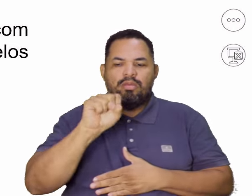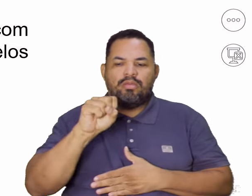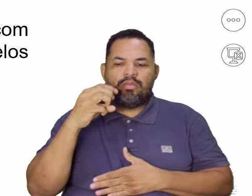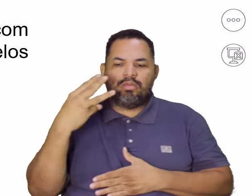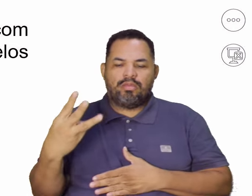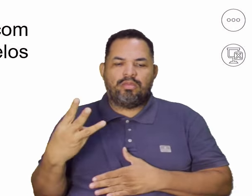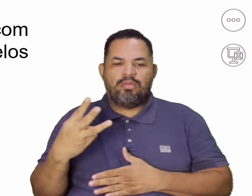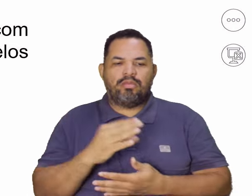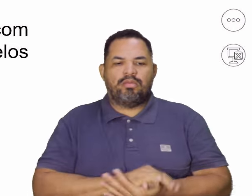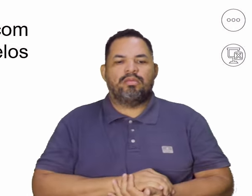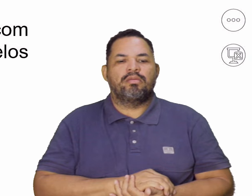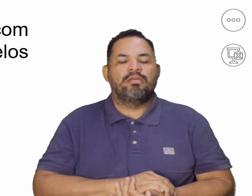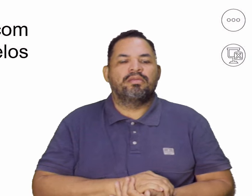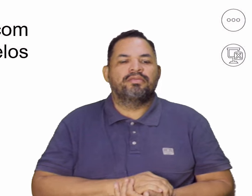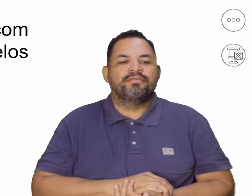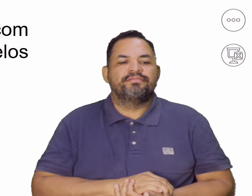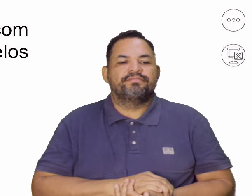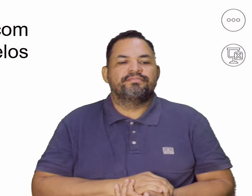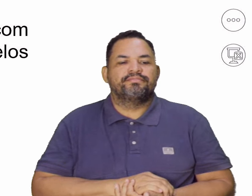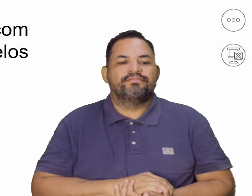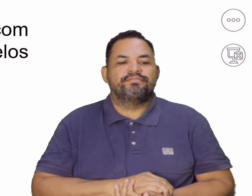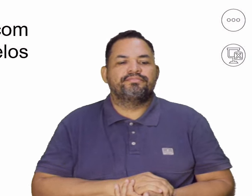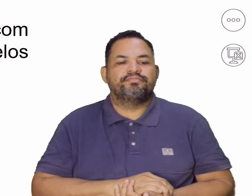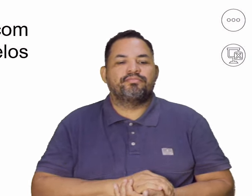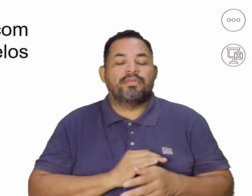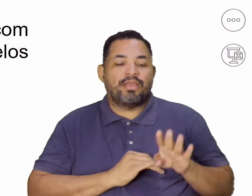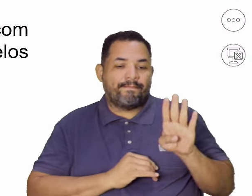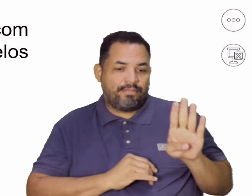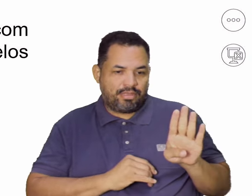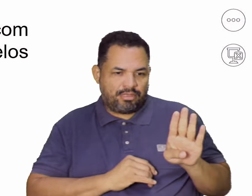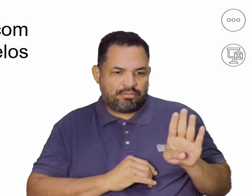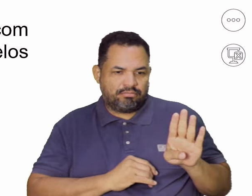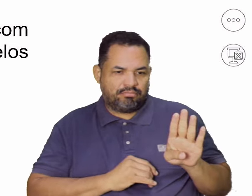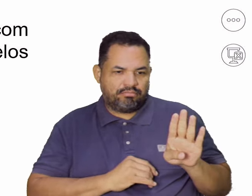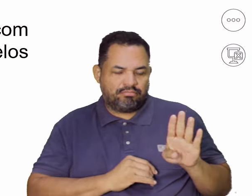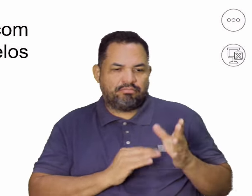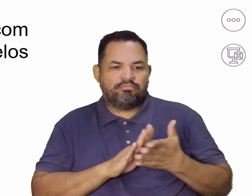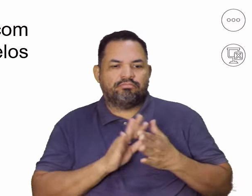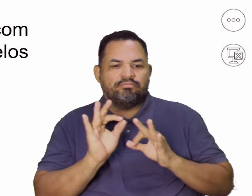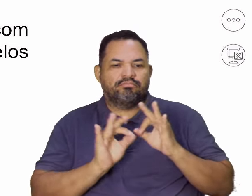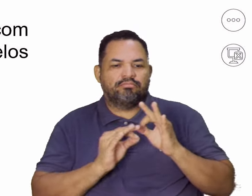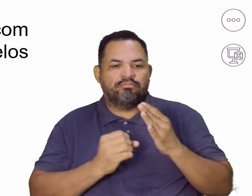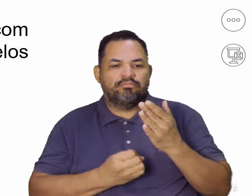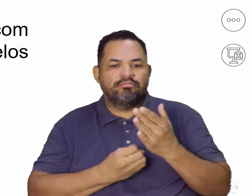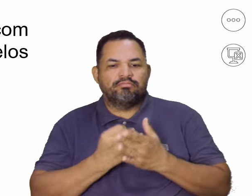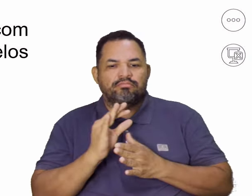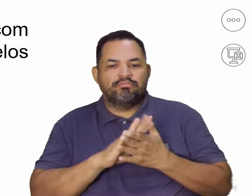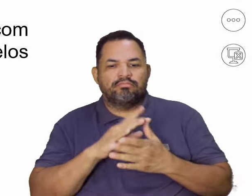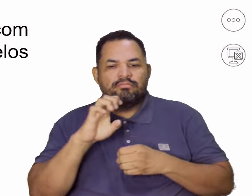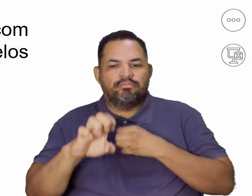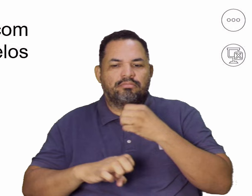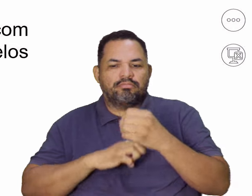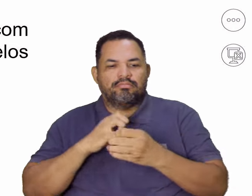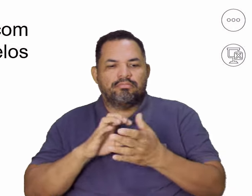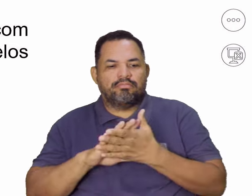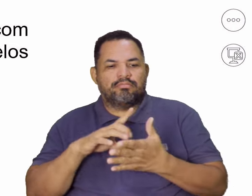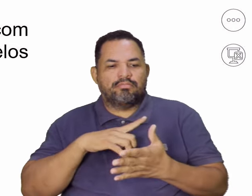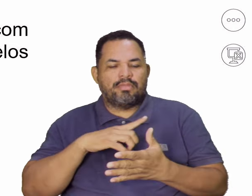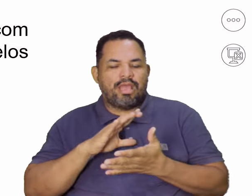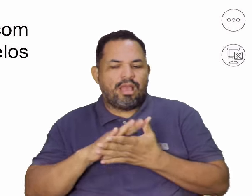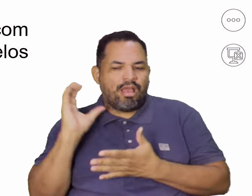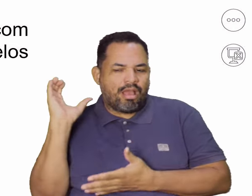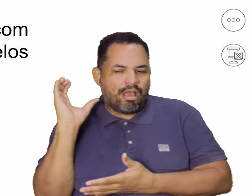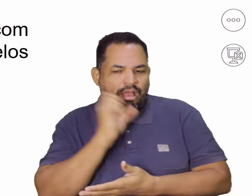a 83 as Beta são formadas por elétrons emitidas